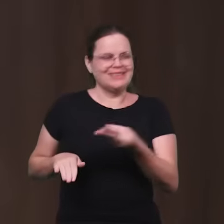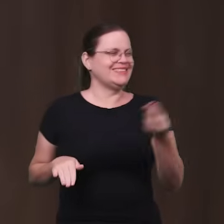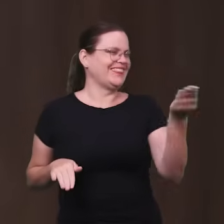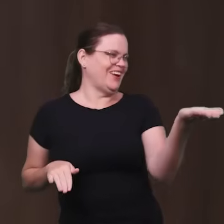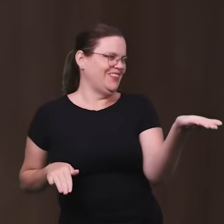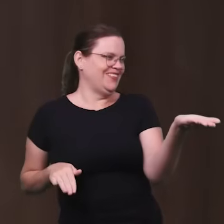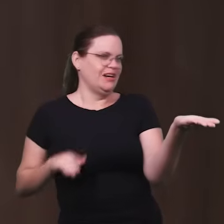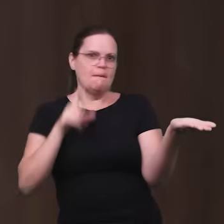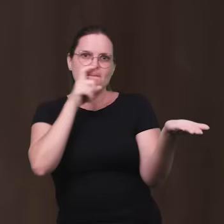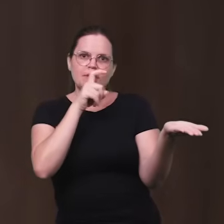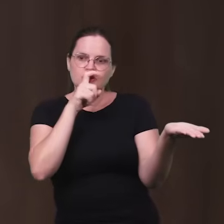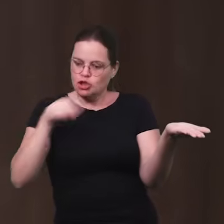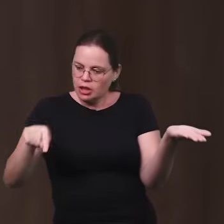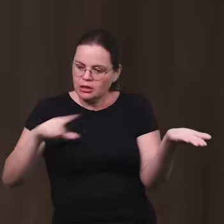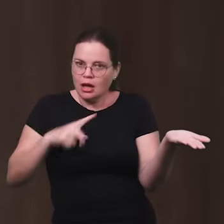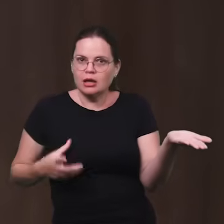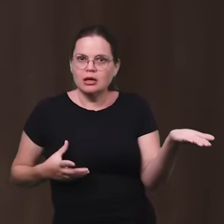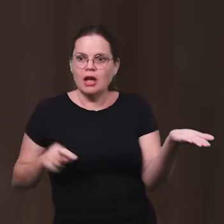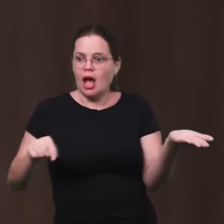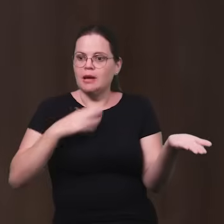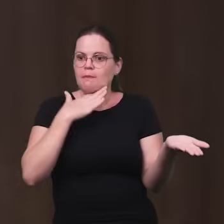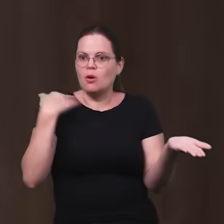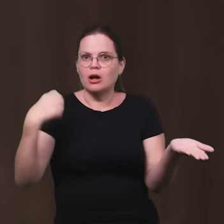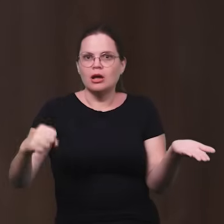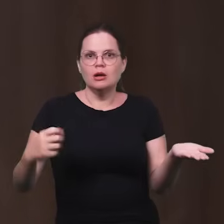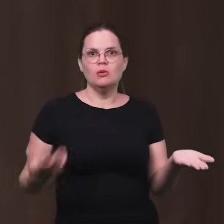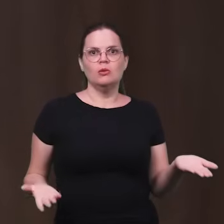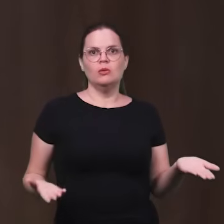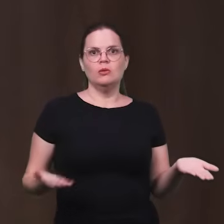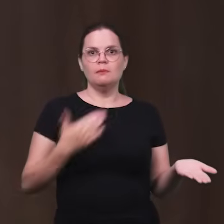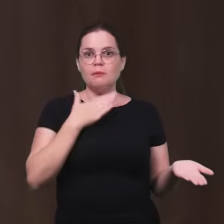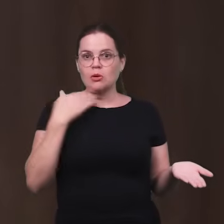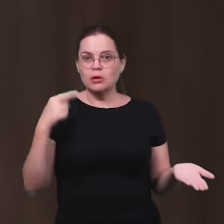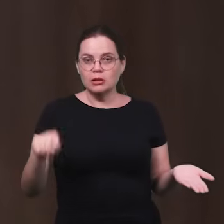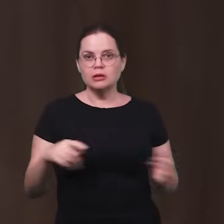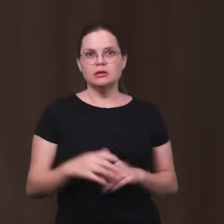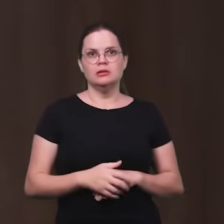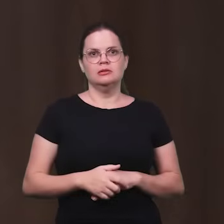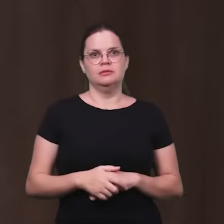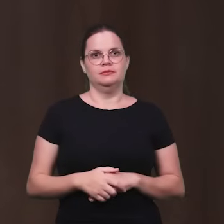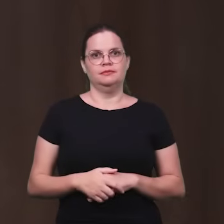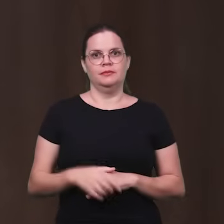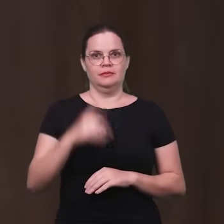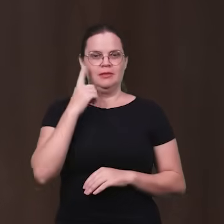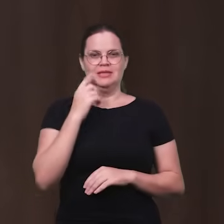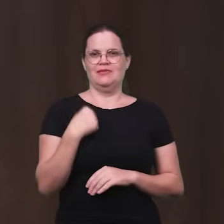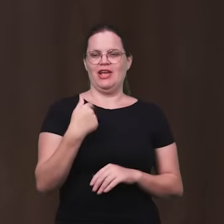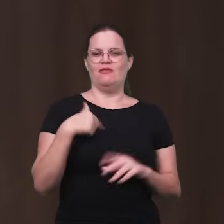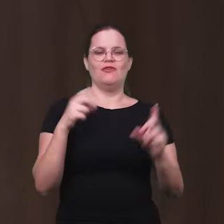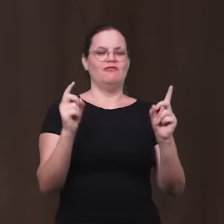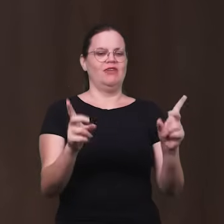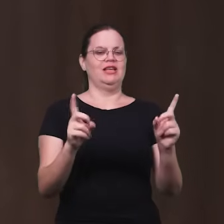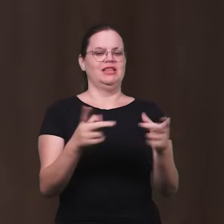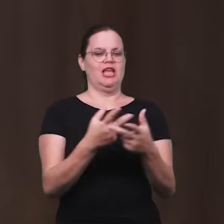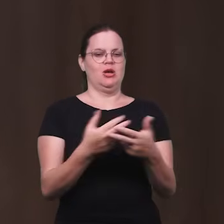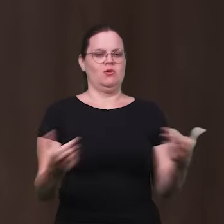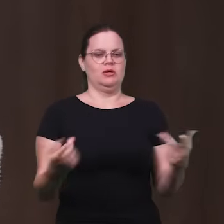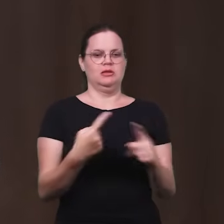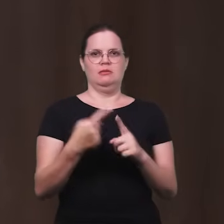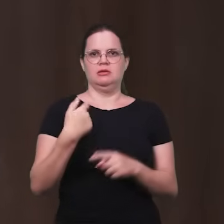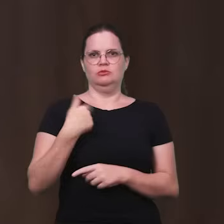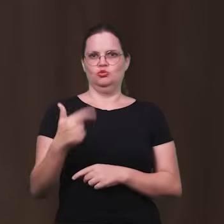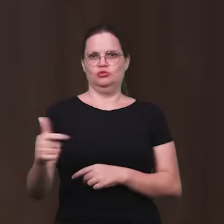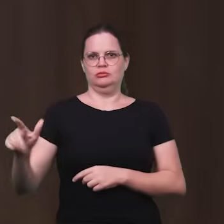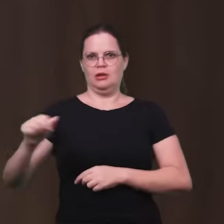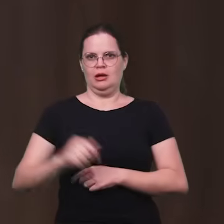bem isso, porque se você vai ganhando as coisas na mentira e vendendo uma coisa que você não tem e oferecendo uma coisa que